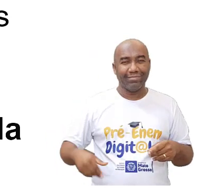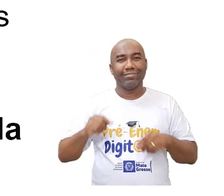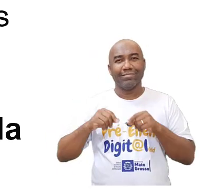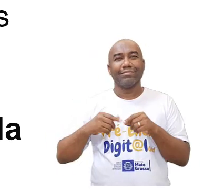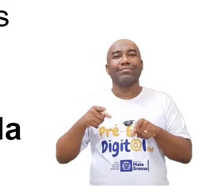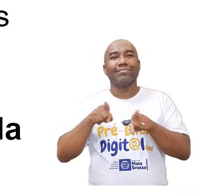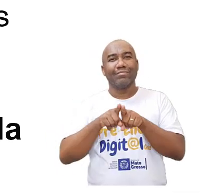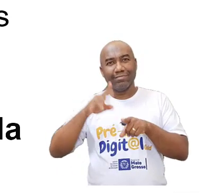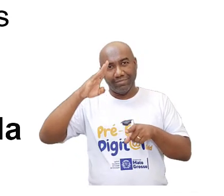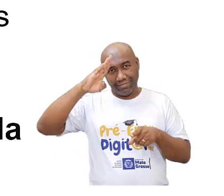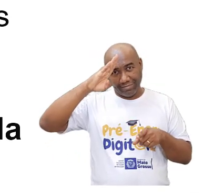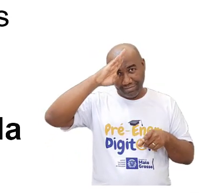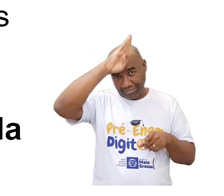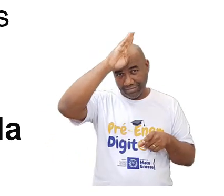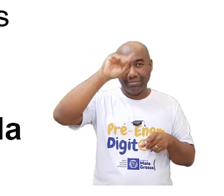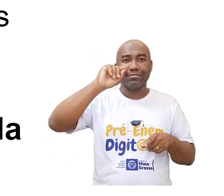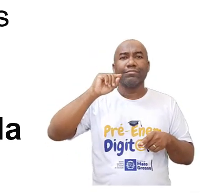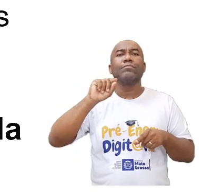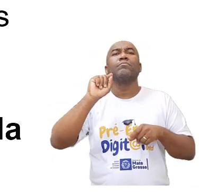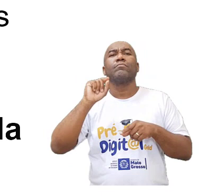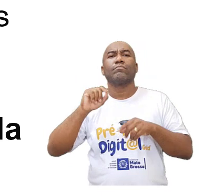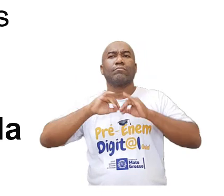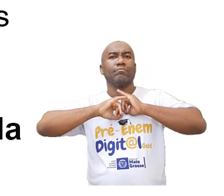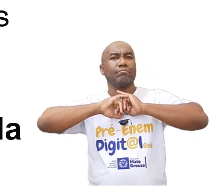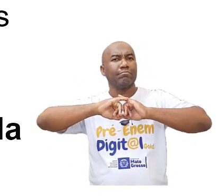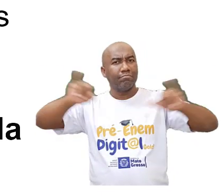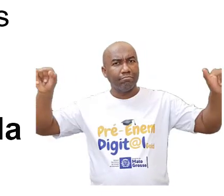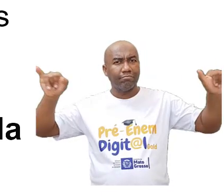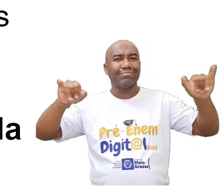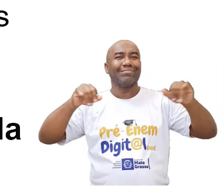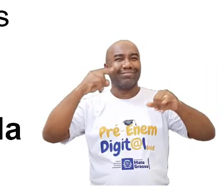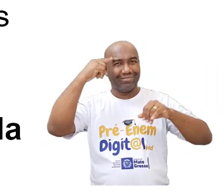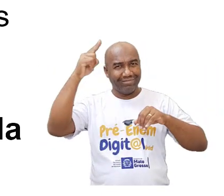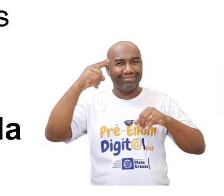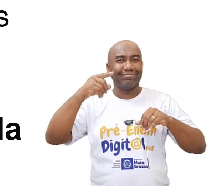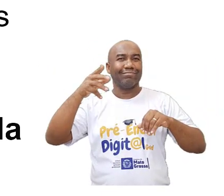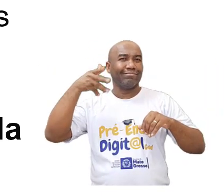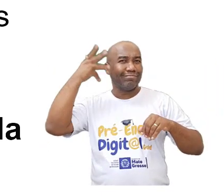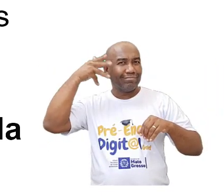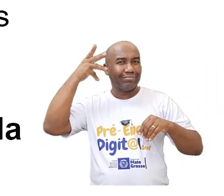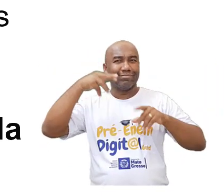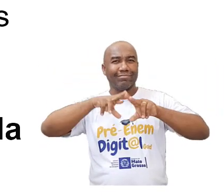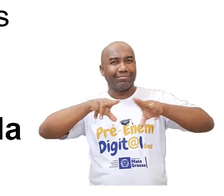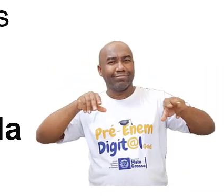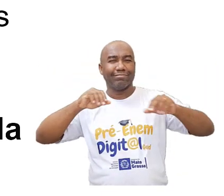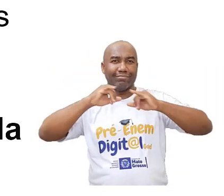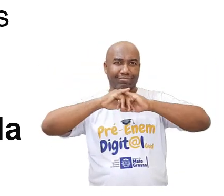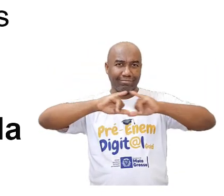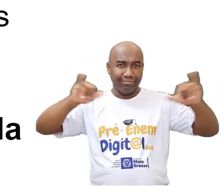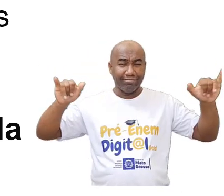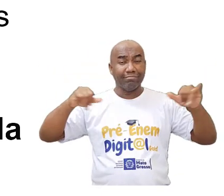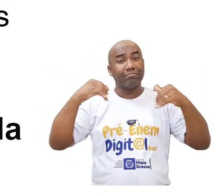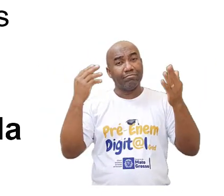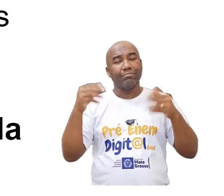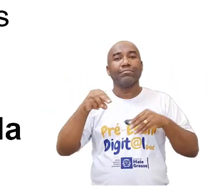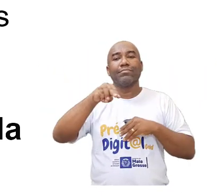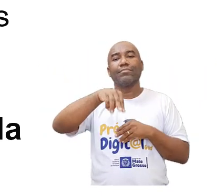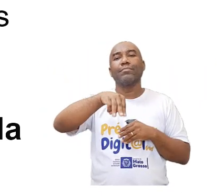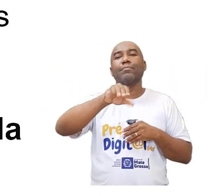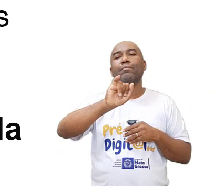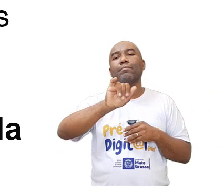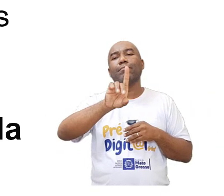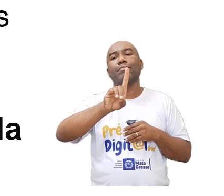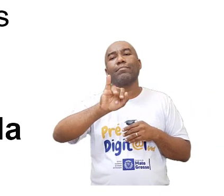uma declaração de rápido alcance. Longo e rápido alcance. Então, a mídia pode resolver muita